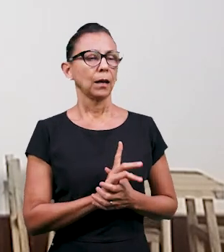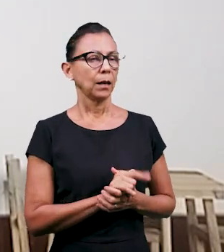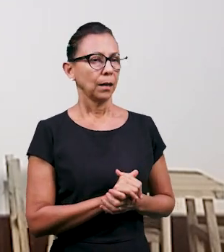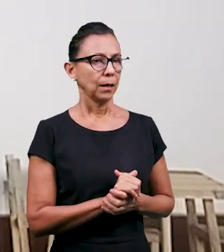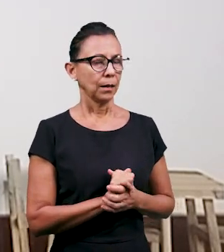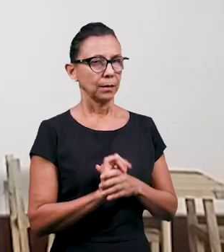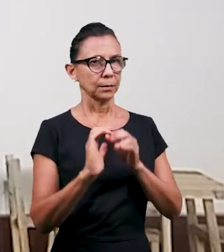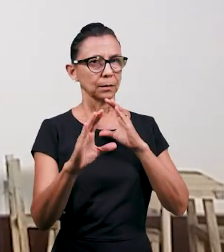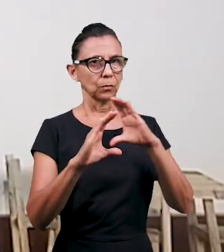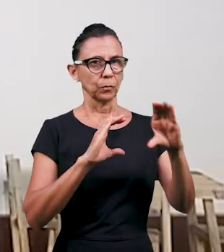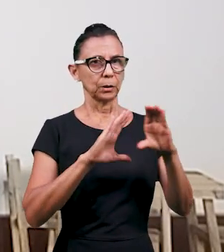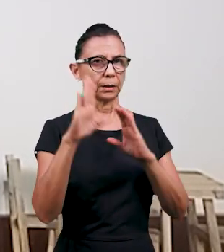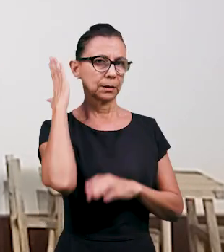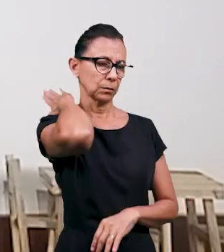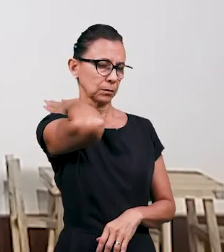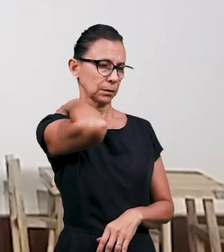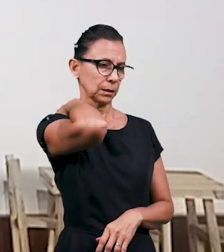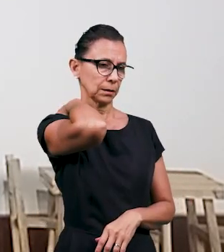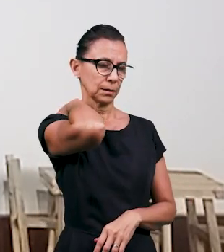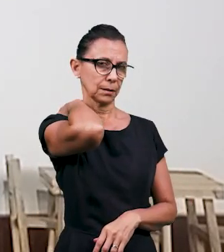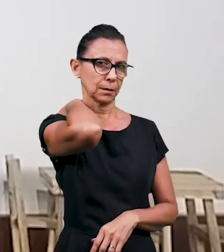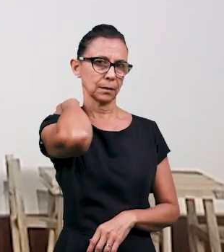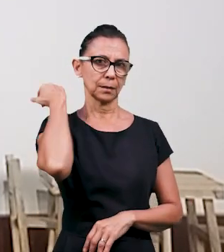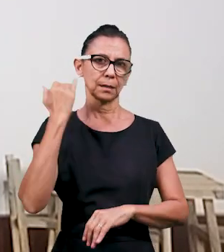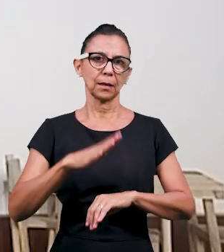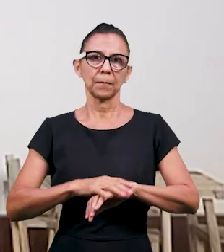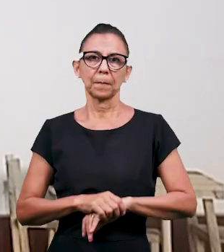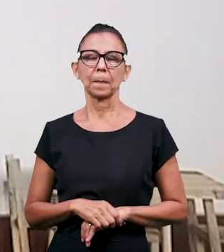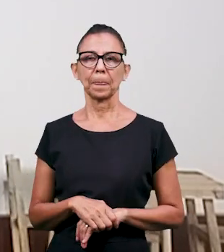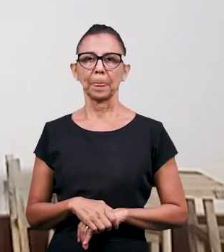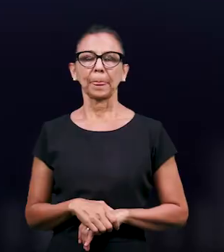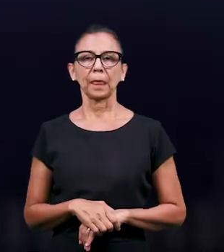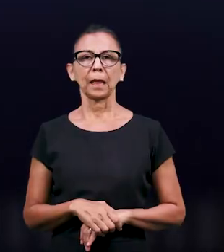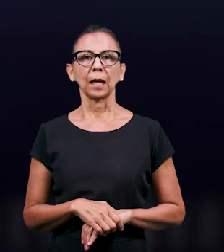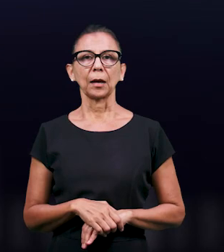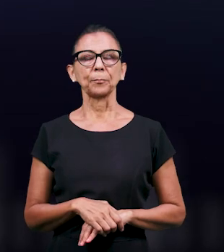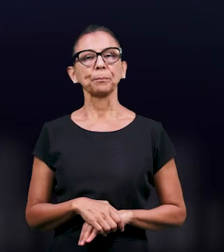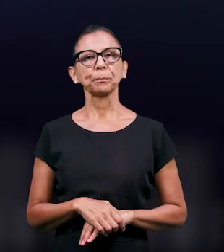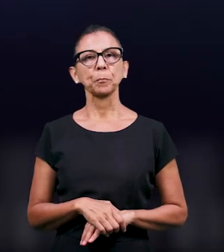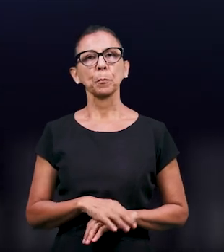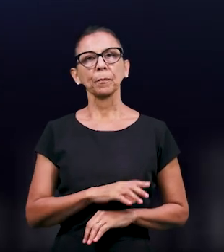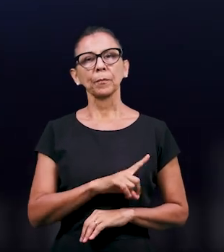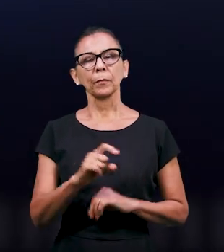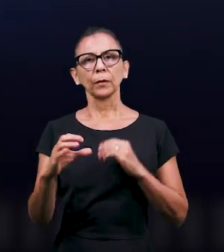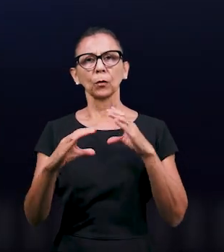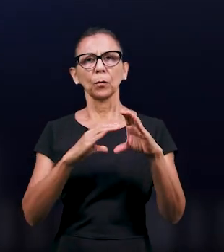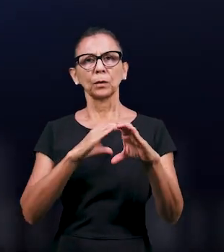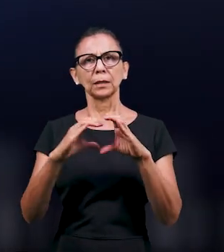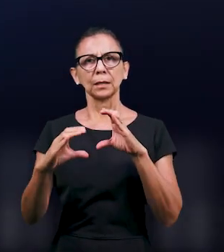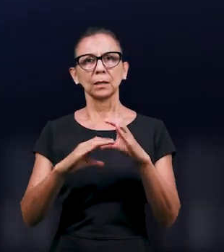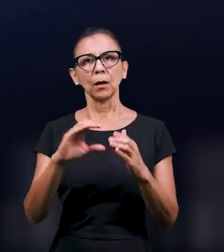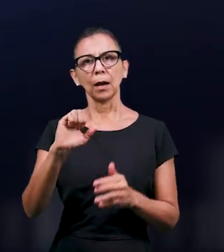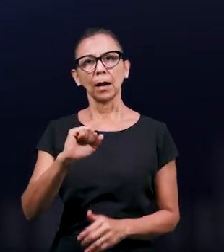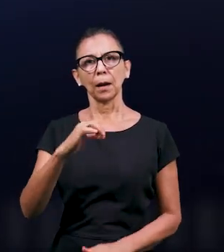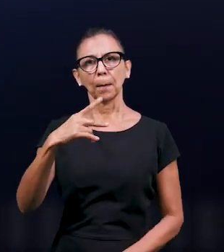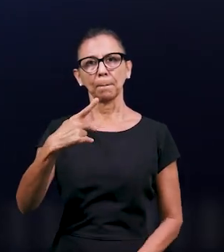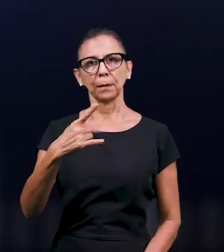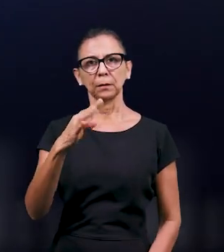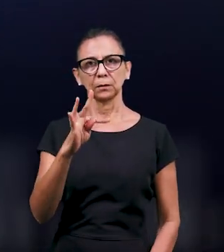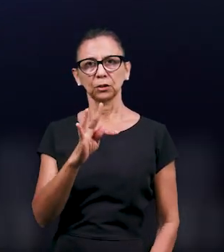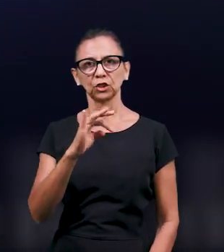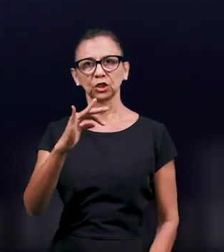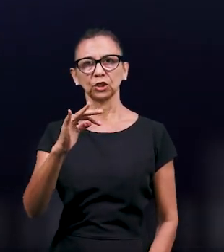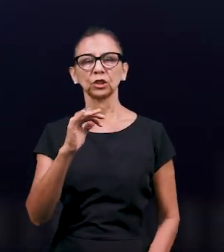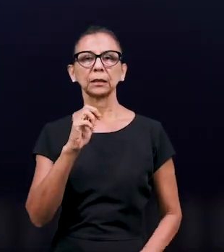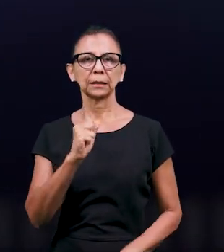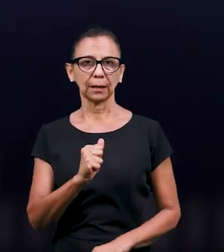Essa comunicação das costas, ela se chama comunicação social áptica. Essa comunicação, ela tem a intenção de complementar